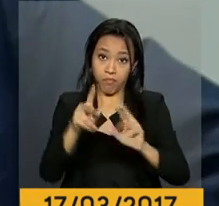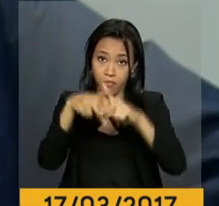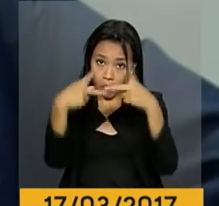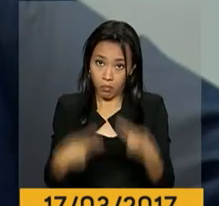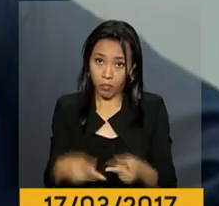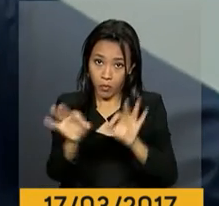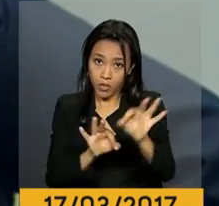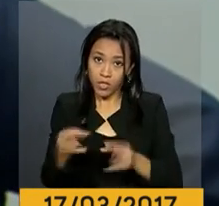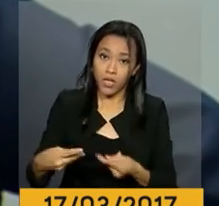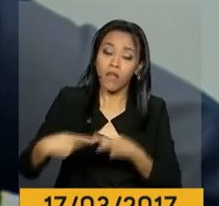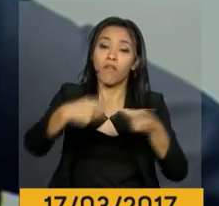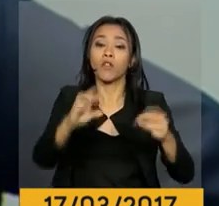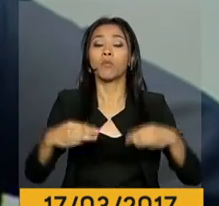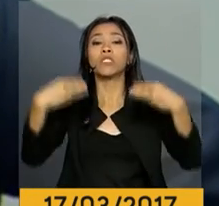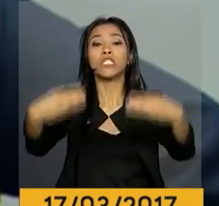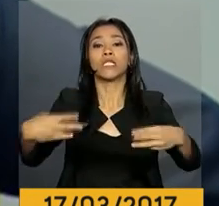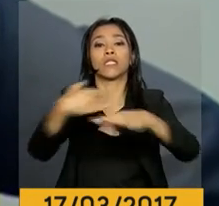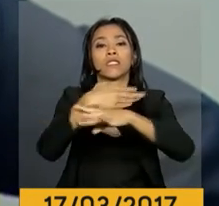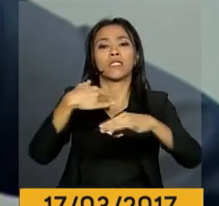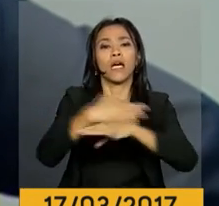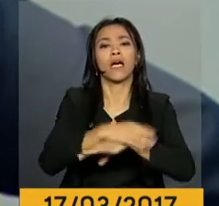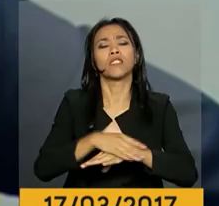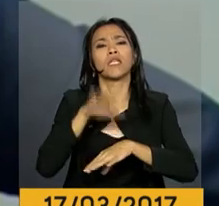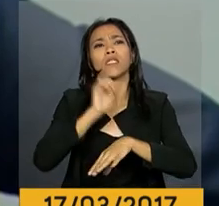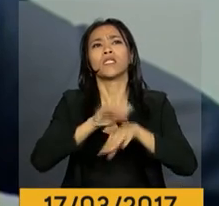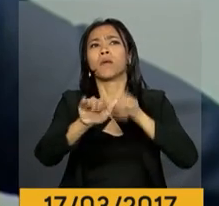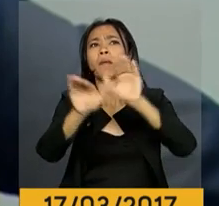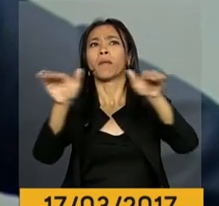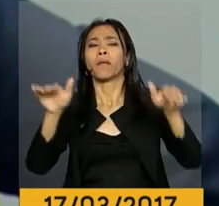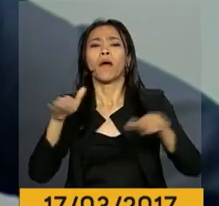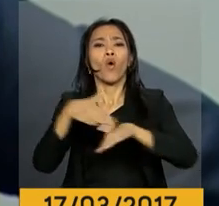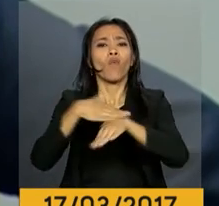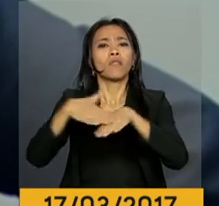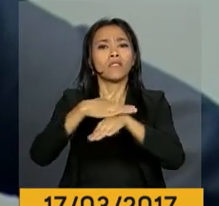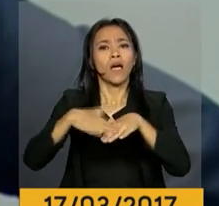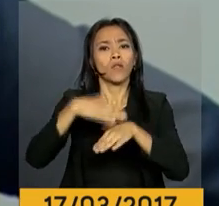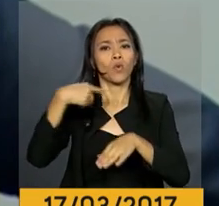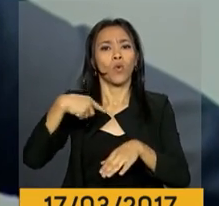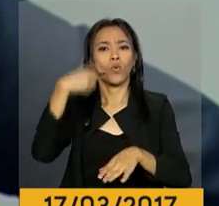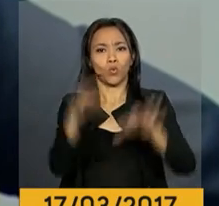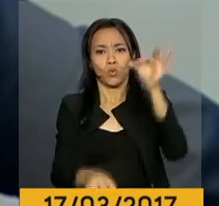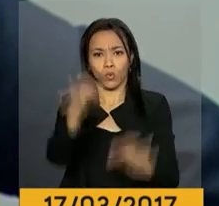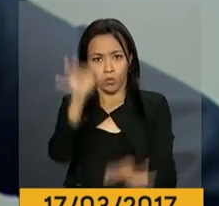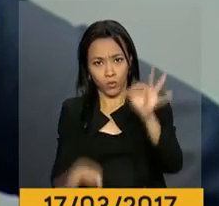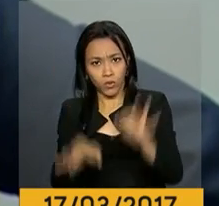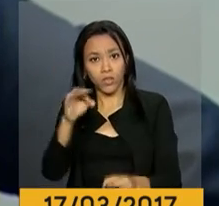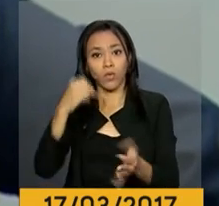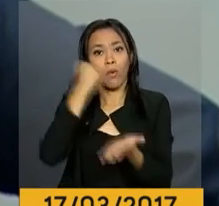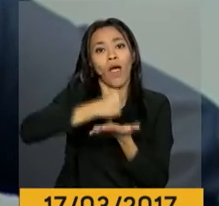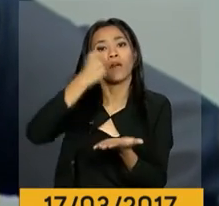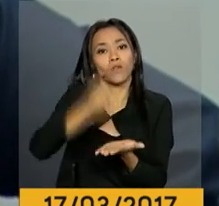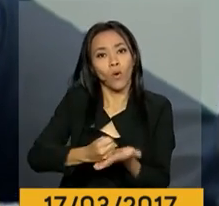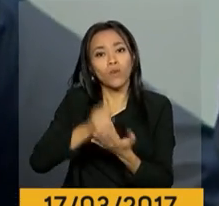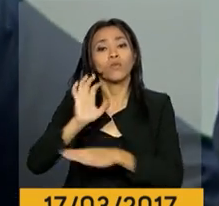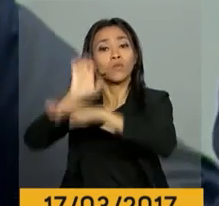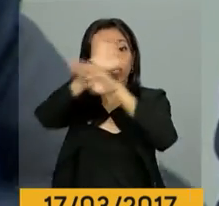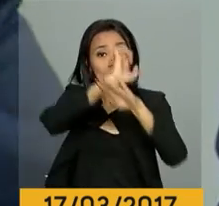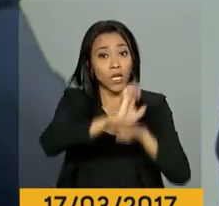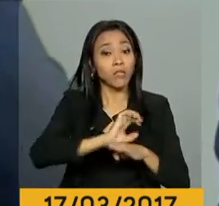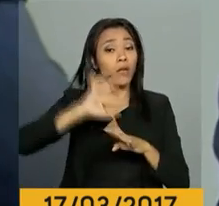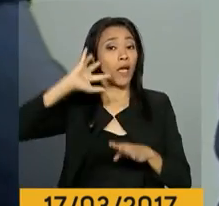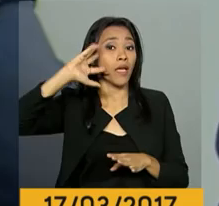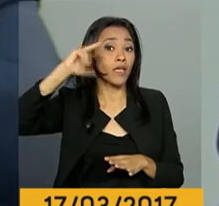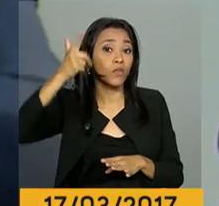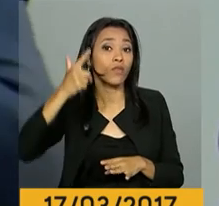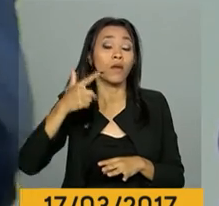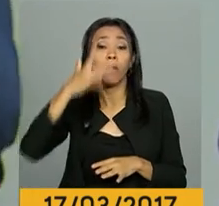os juízes dos estados, com os cartórios, para providenciar a regularização fundiária, que é dar